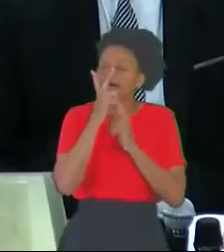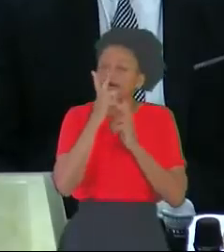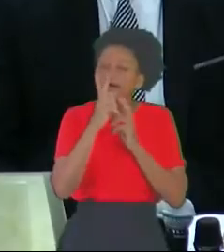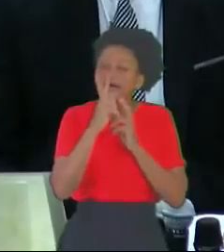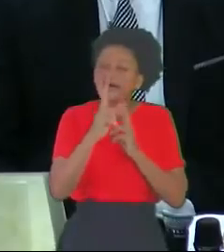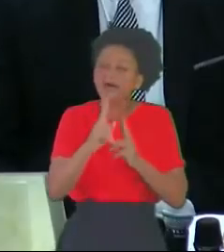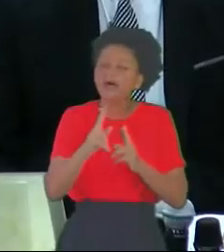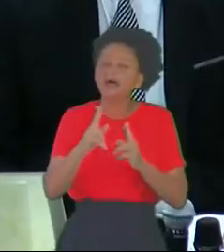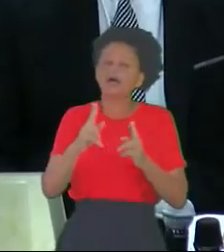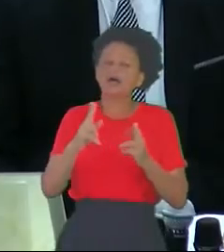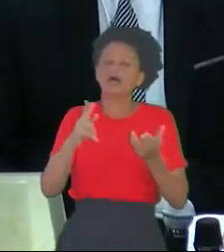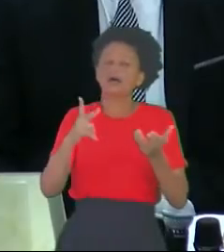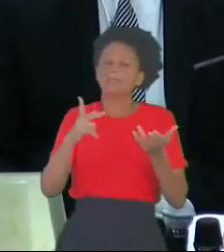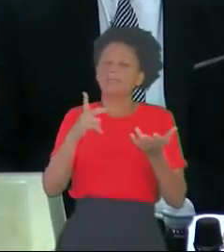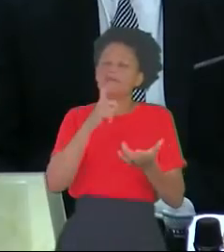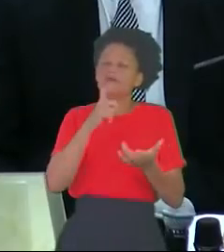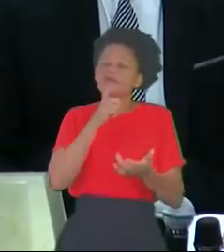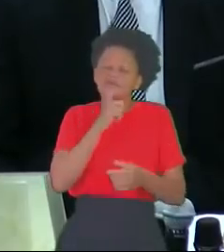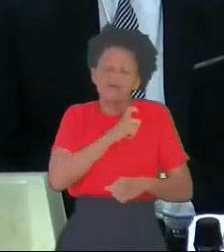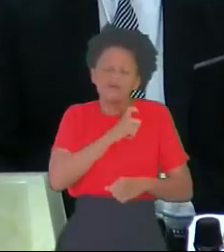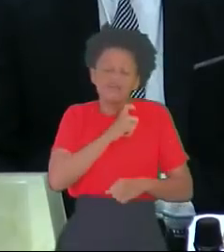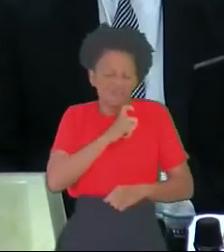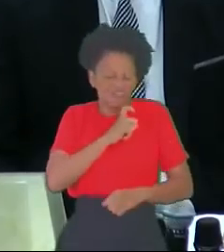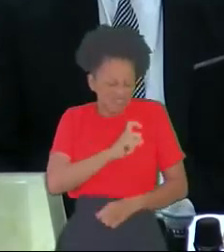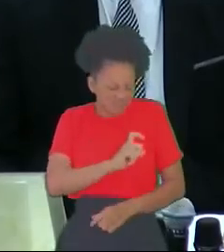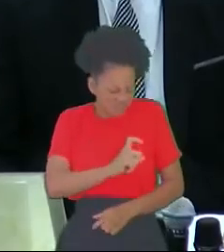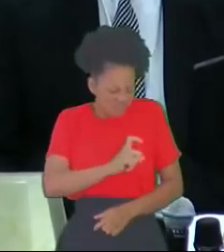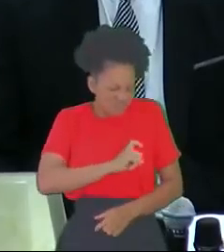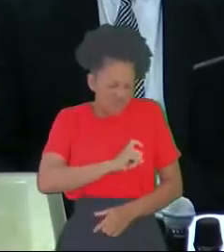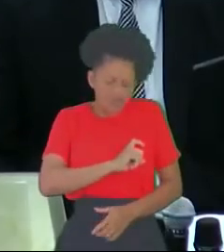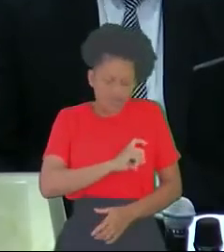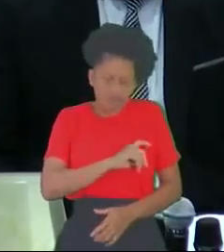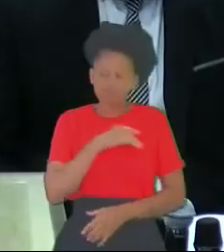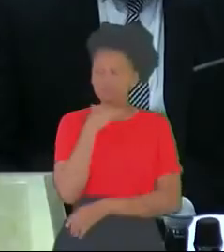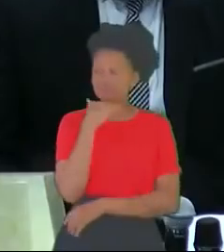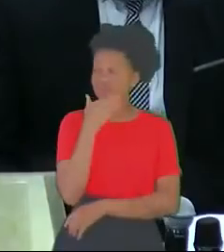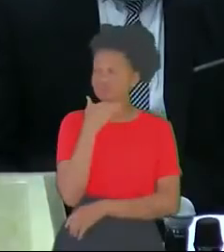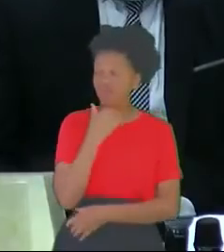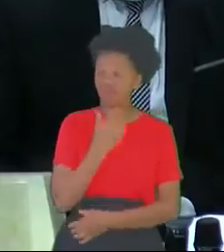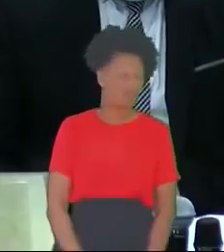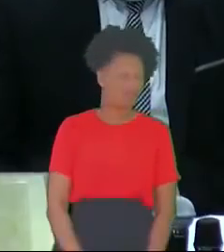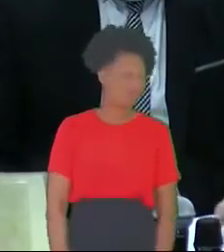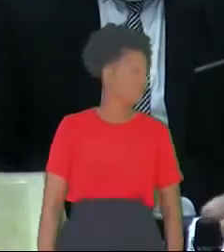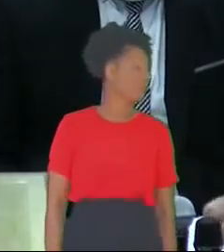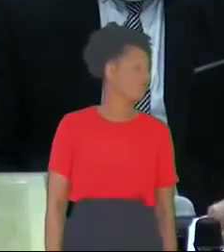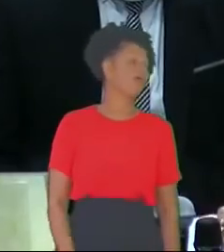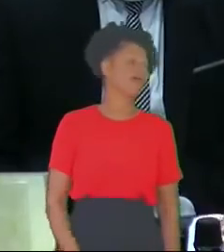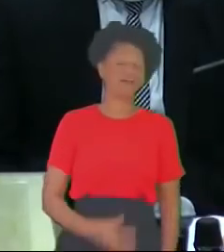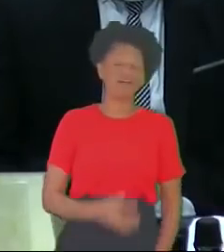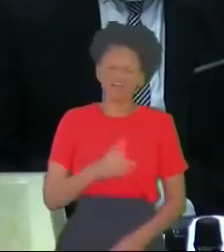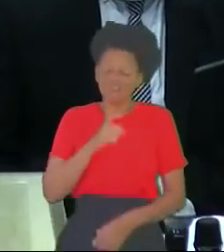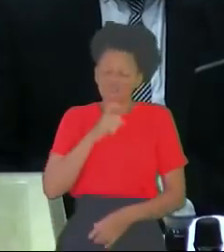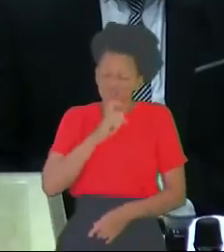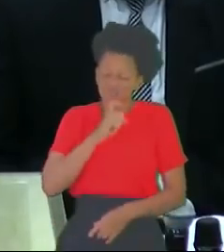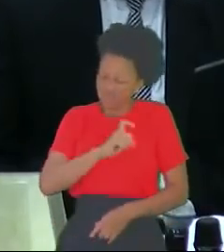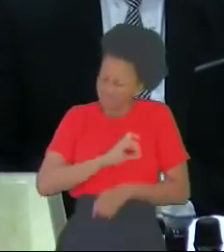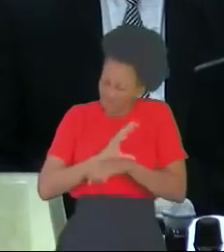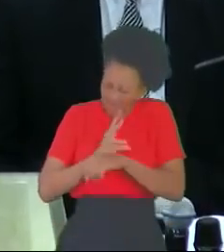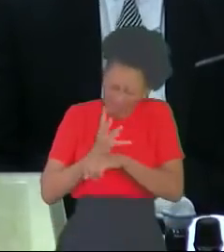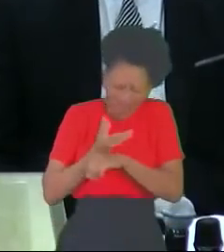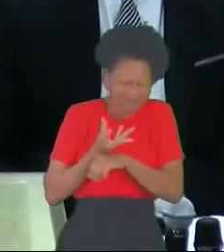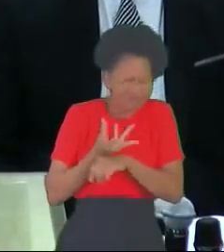um véu de frieza, um véu de sono espiritual, cobre a igreja de um modo